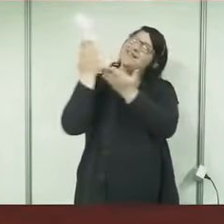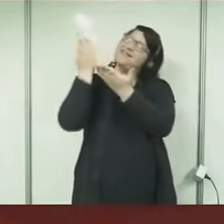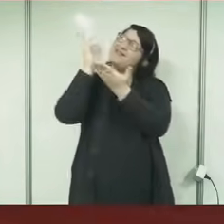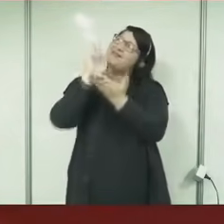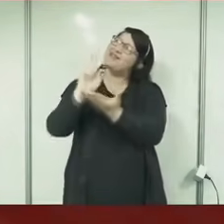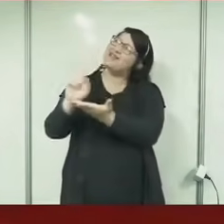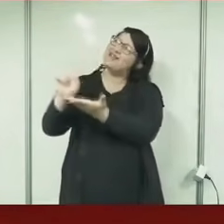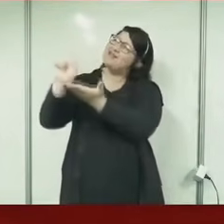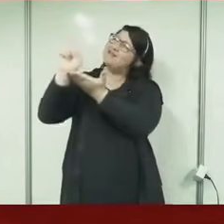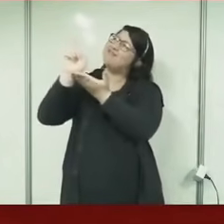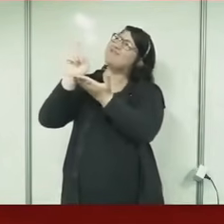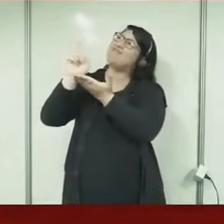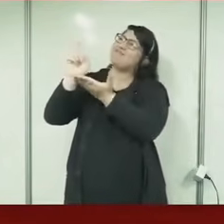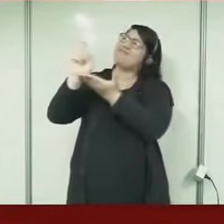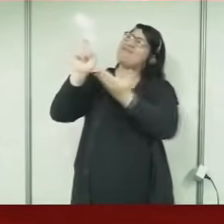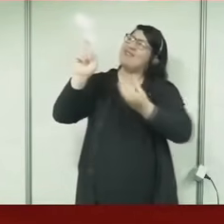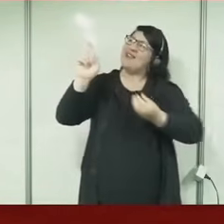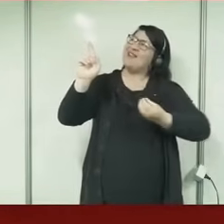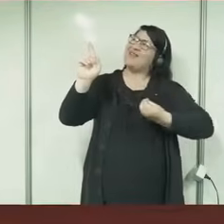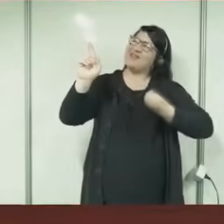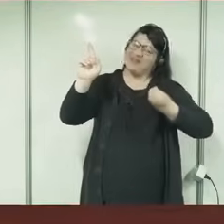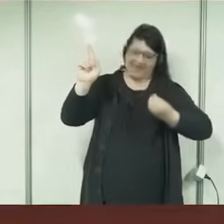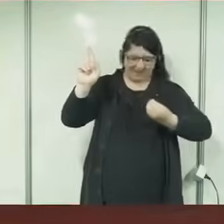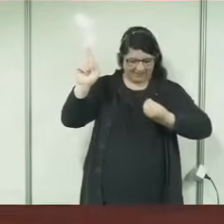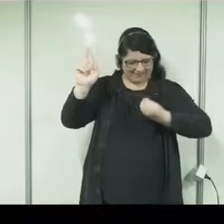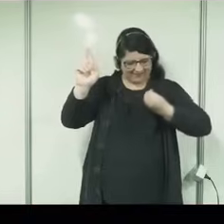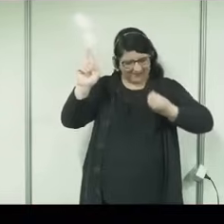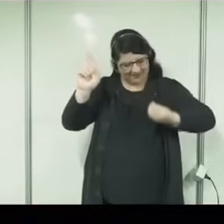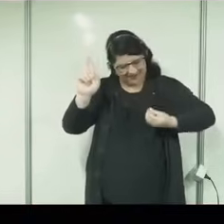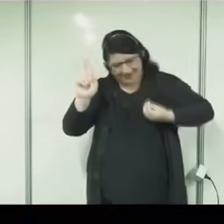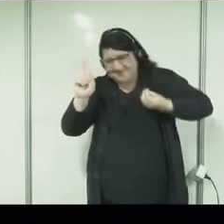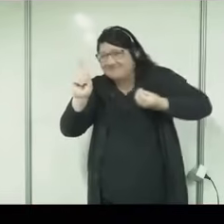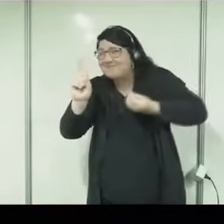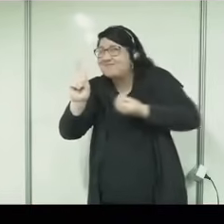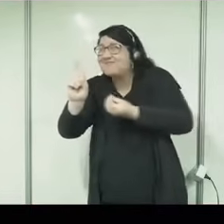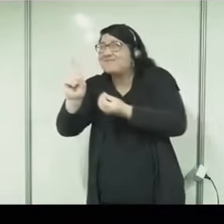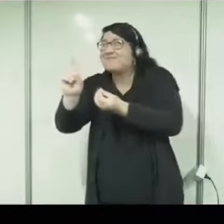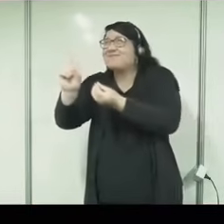pois meu fôlego é tua vida